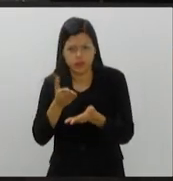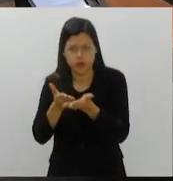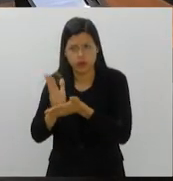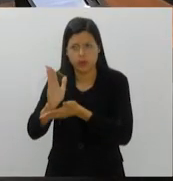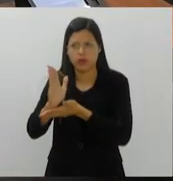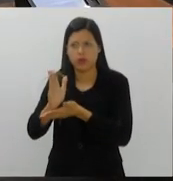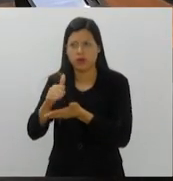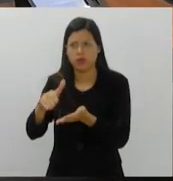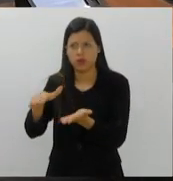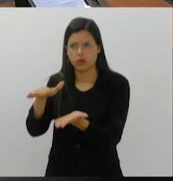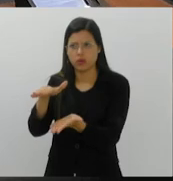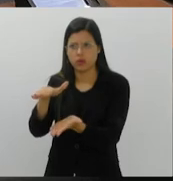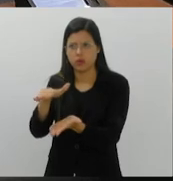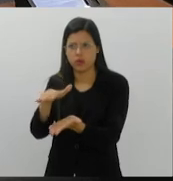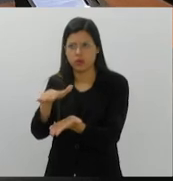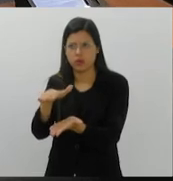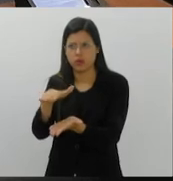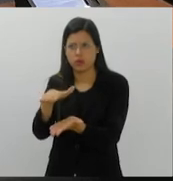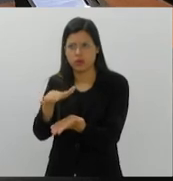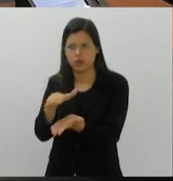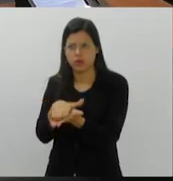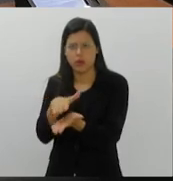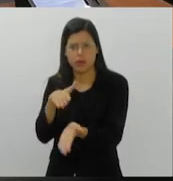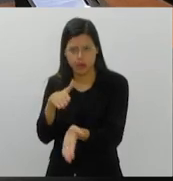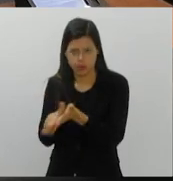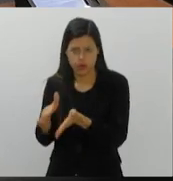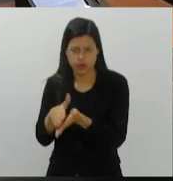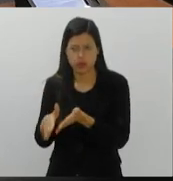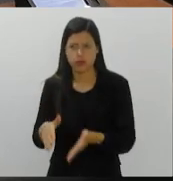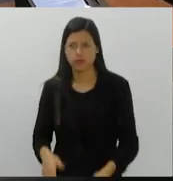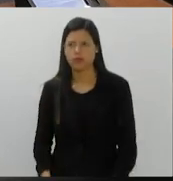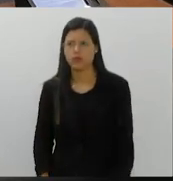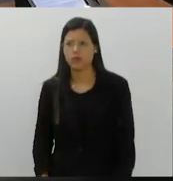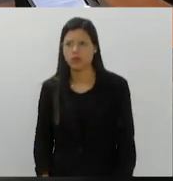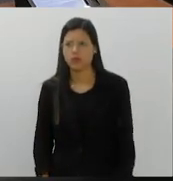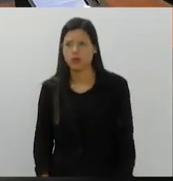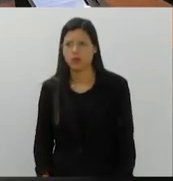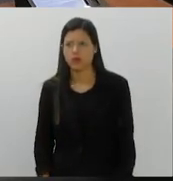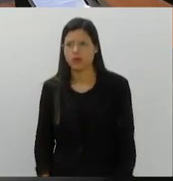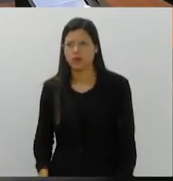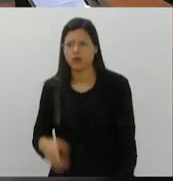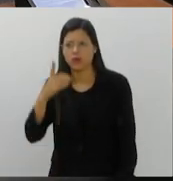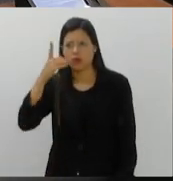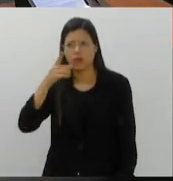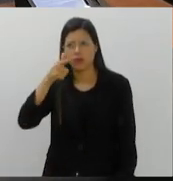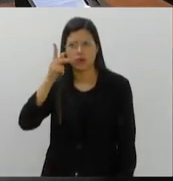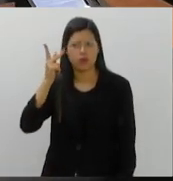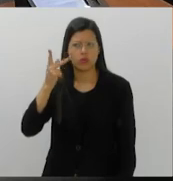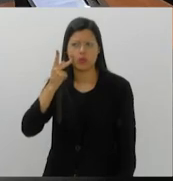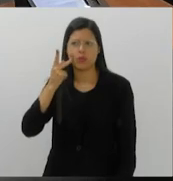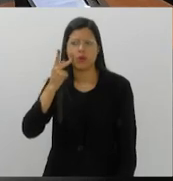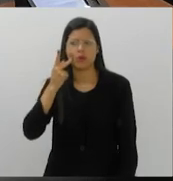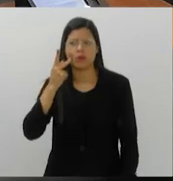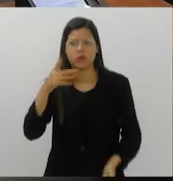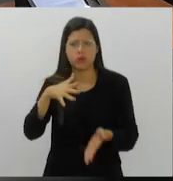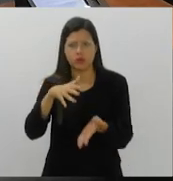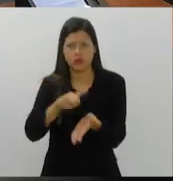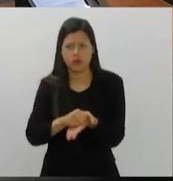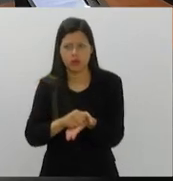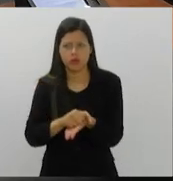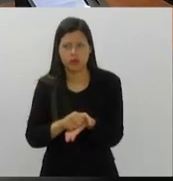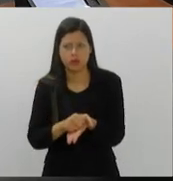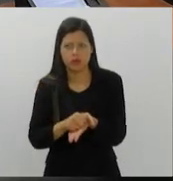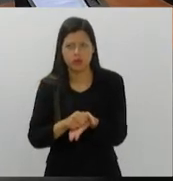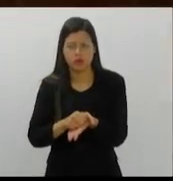Aprovado, vai à publicação. Senhora presidente. Deputado Luiz Paulo. Só um pequeno registro.